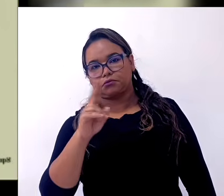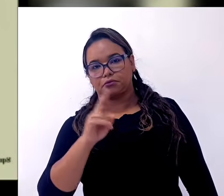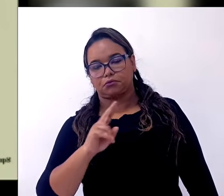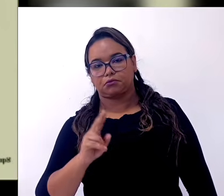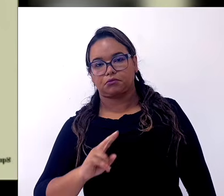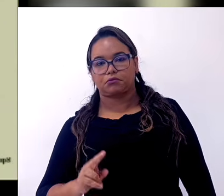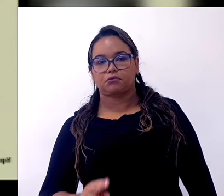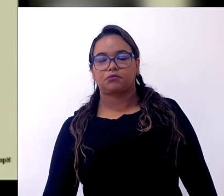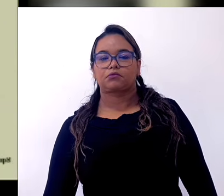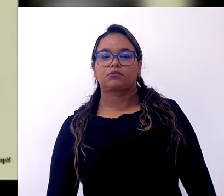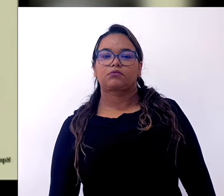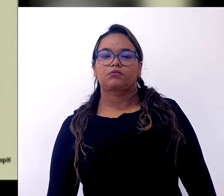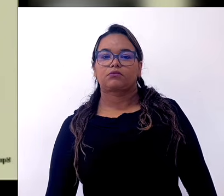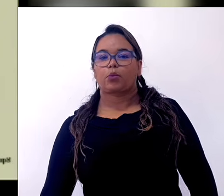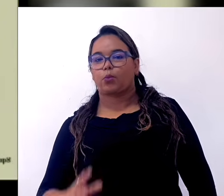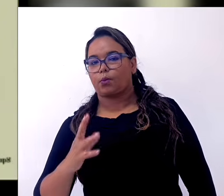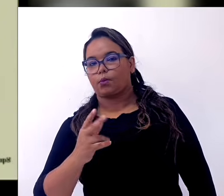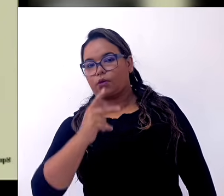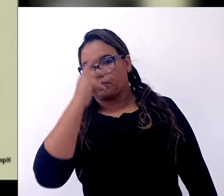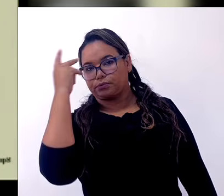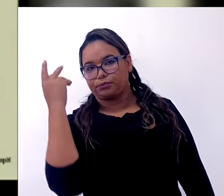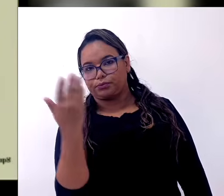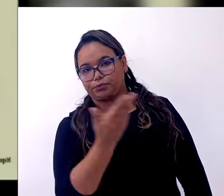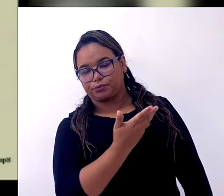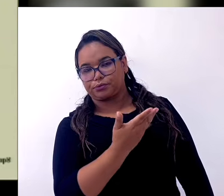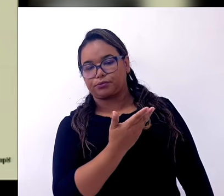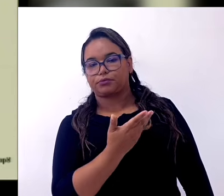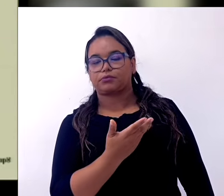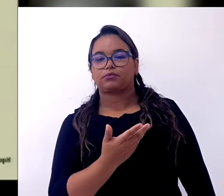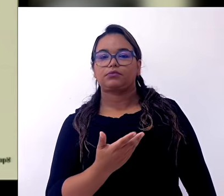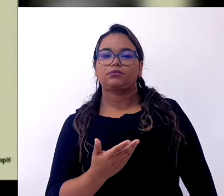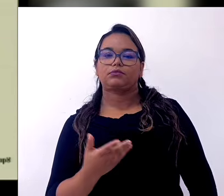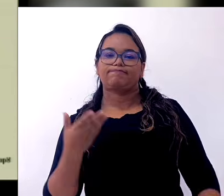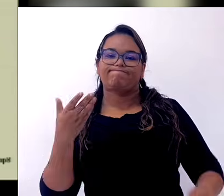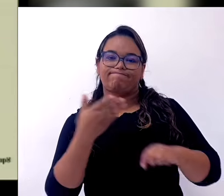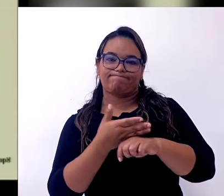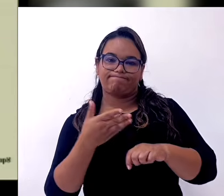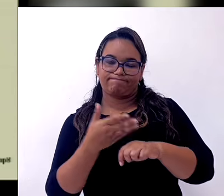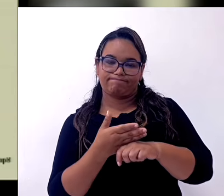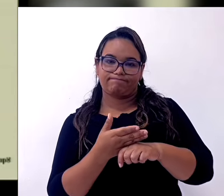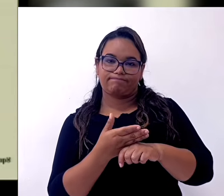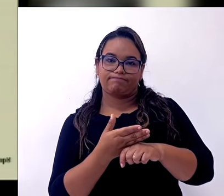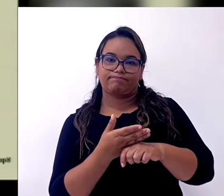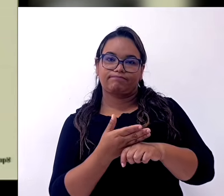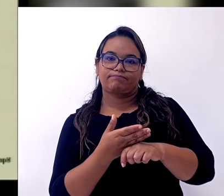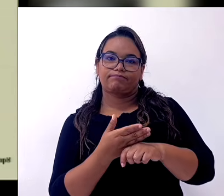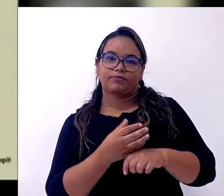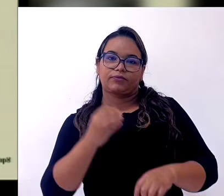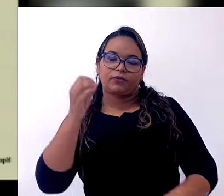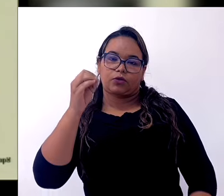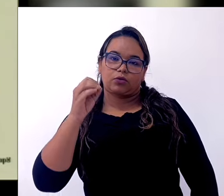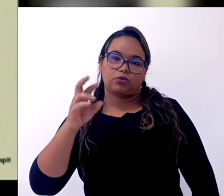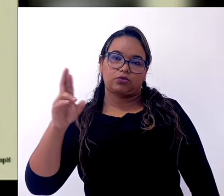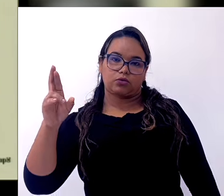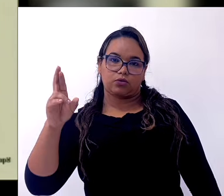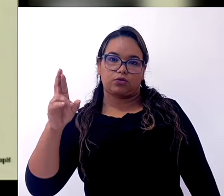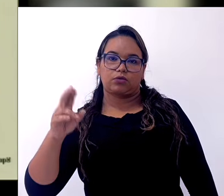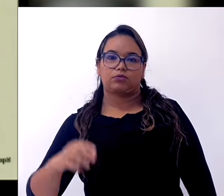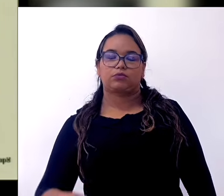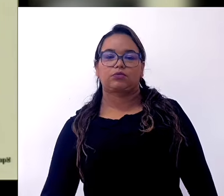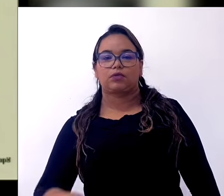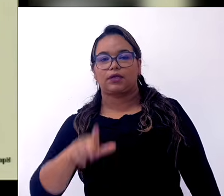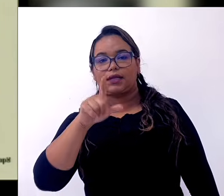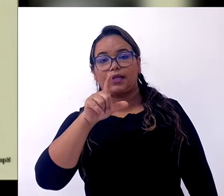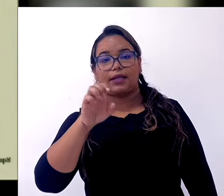grau 33. Willy Brandt também. Winston Churchill também. Nós já vimos muitos destes antes. Helmut